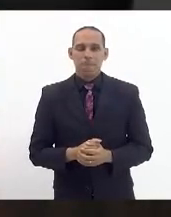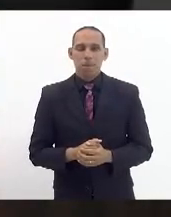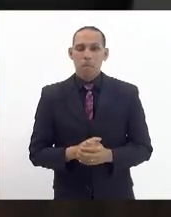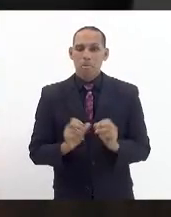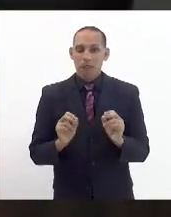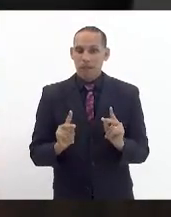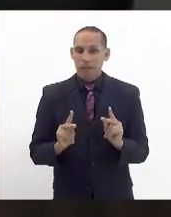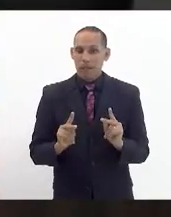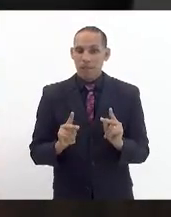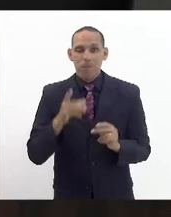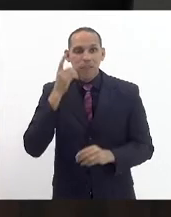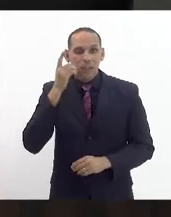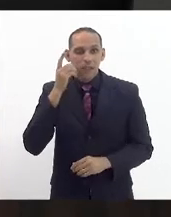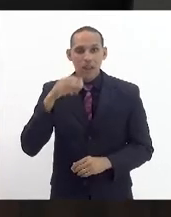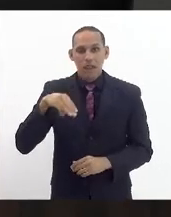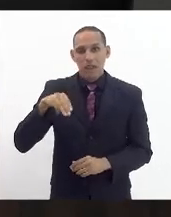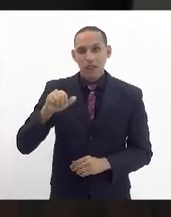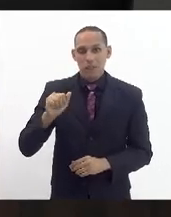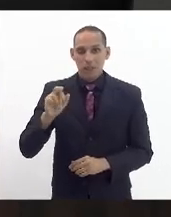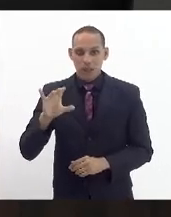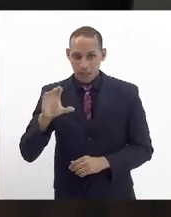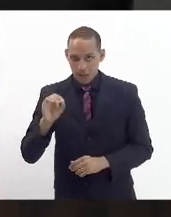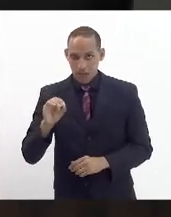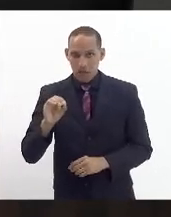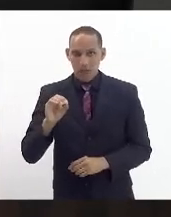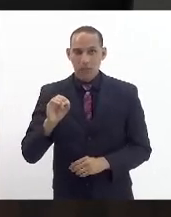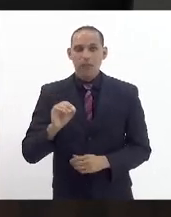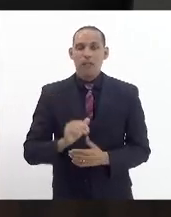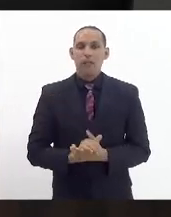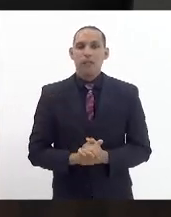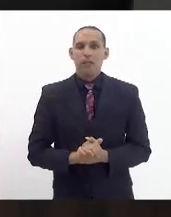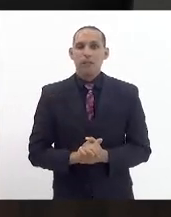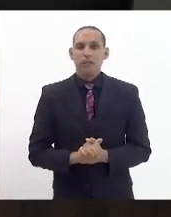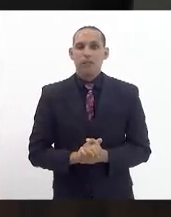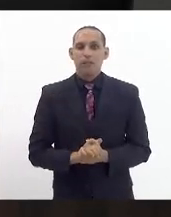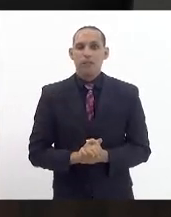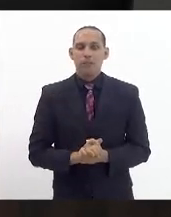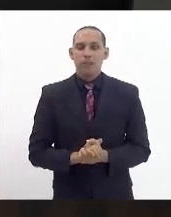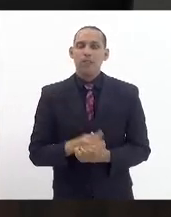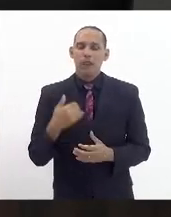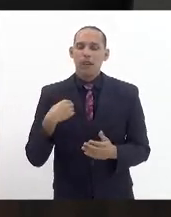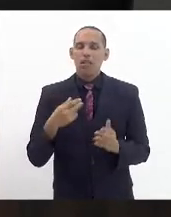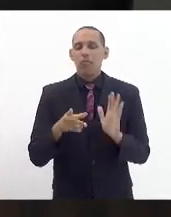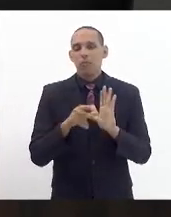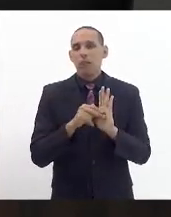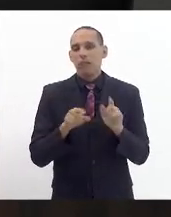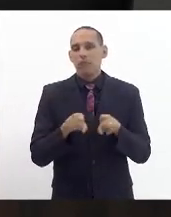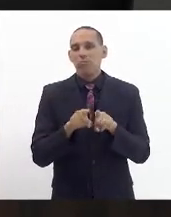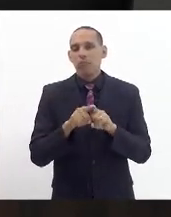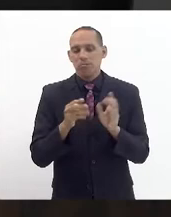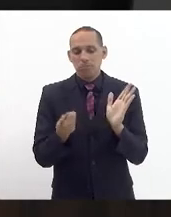Ok, deputado Márcio fez só a questão da compensação nas emendas. Eu também propus emendas ao projeto.